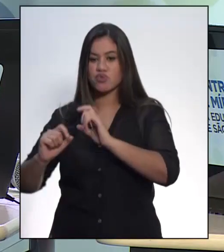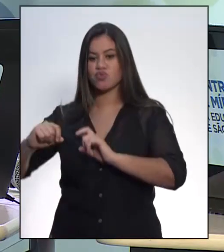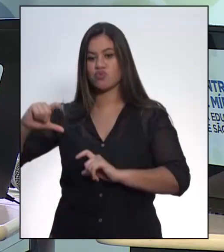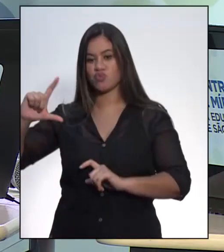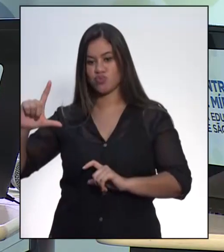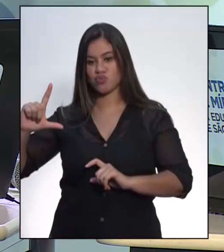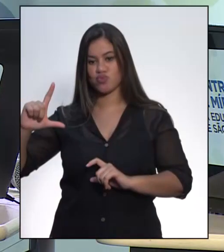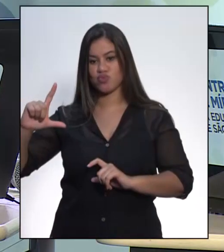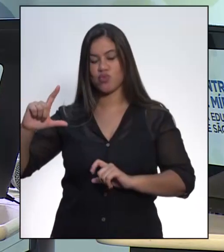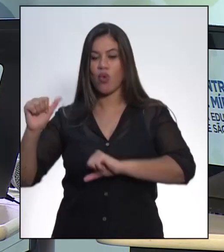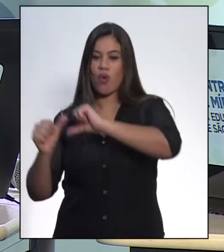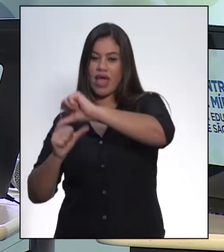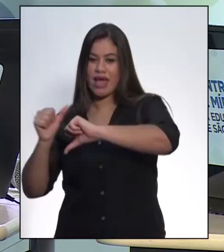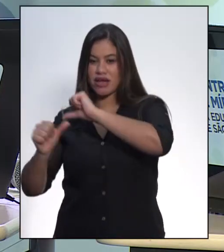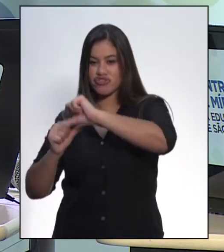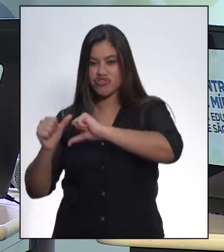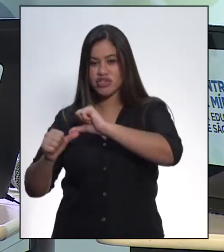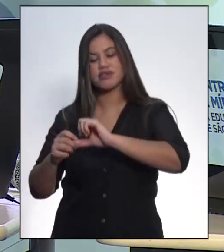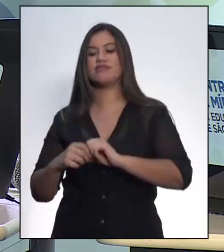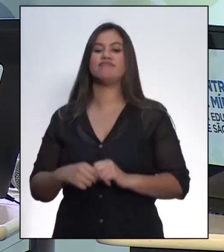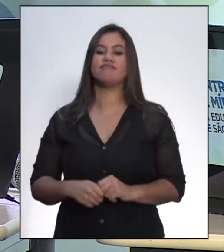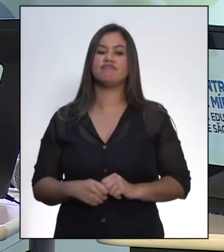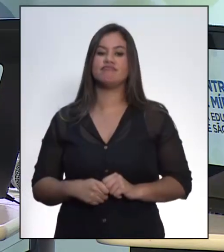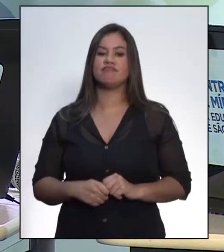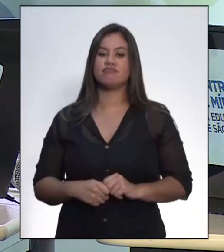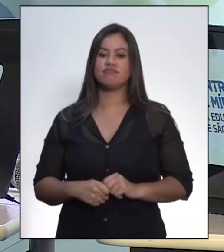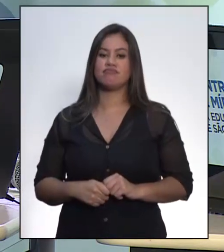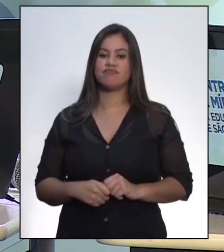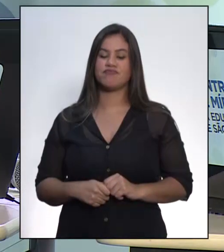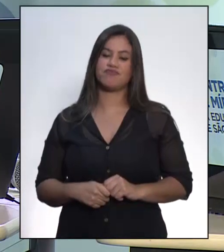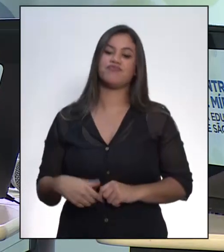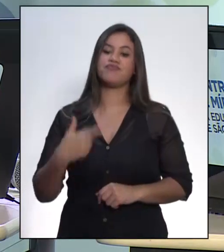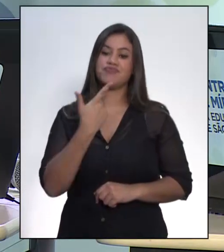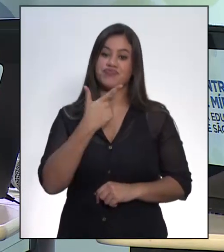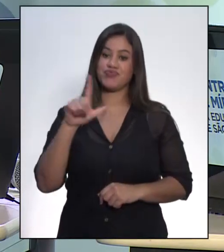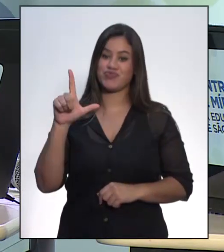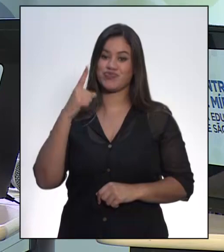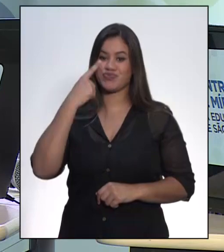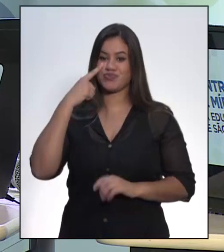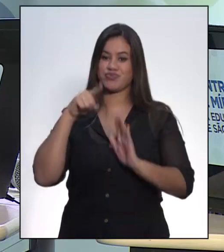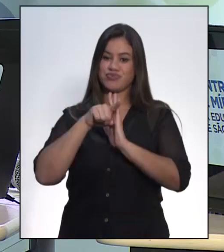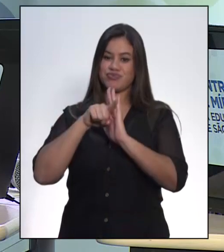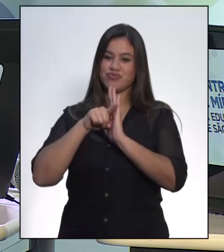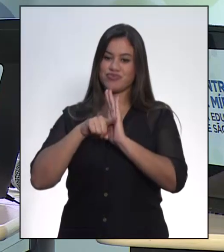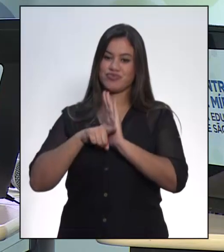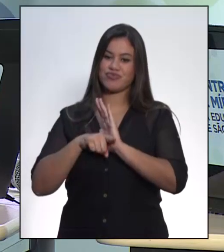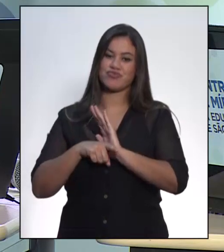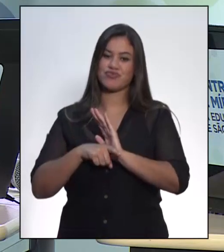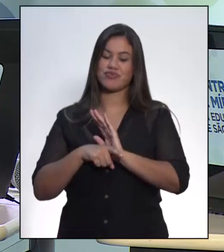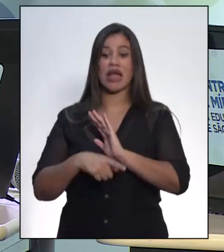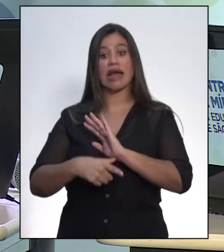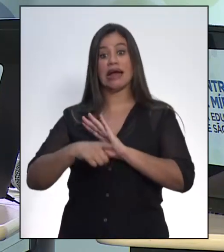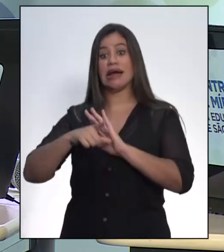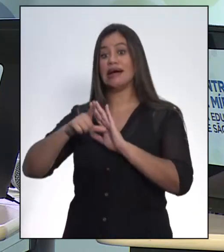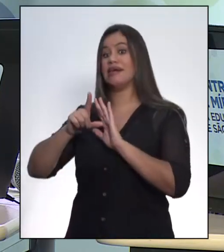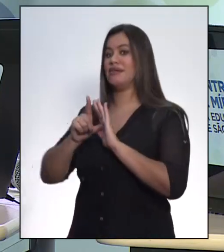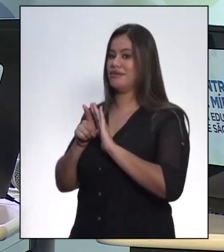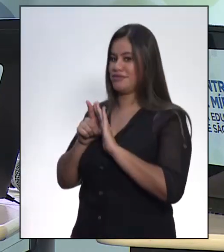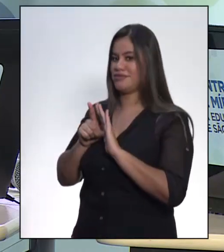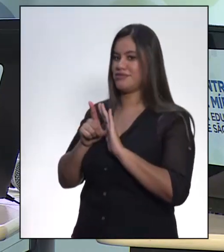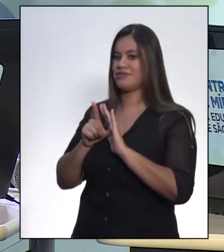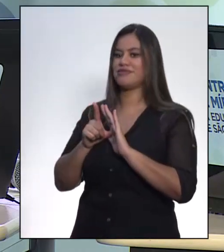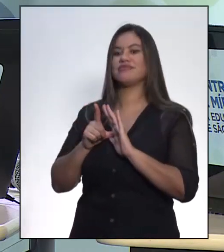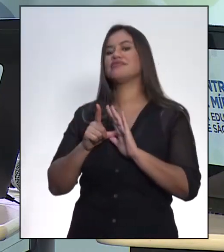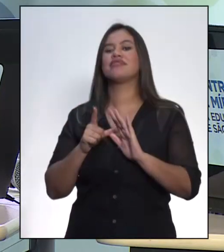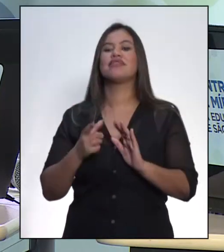meu reagente. Certo? Próximo fator que a gente vai analisar agora, então antes de eu falar qual é o fator que vocês vão